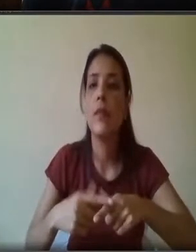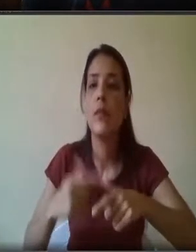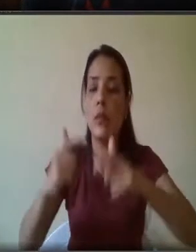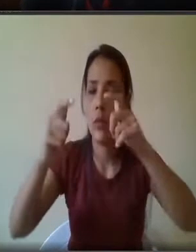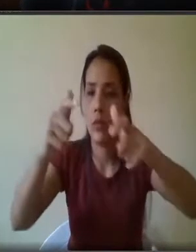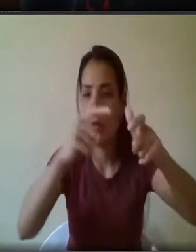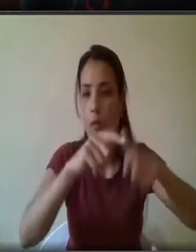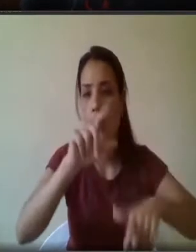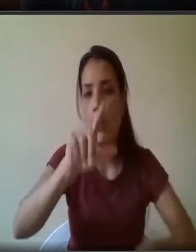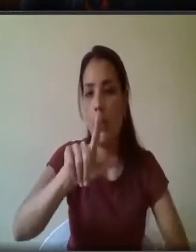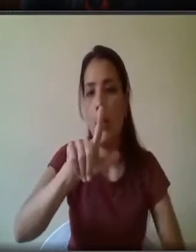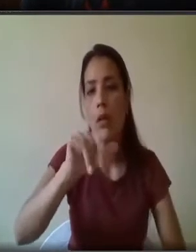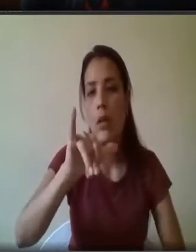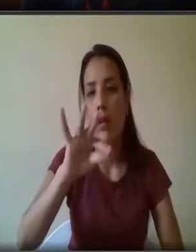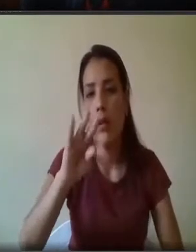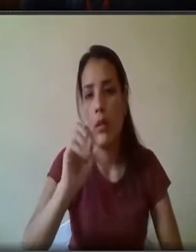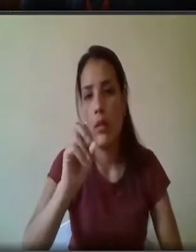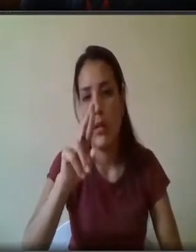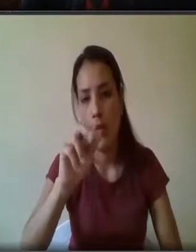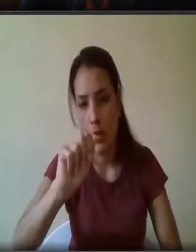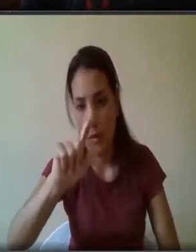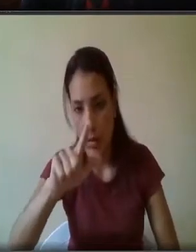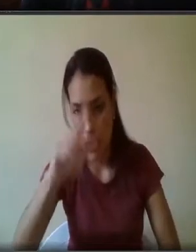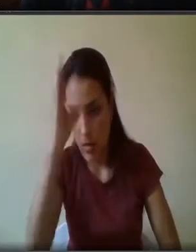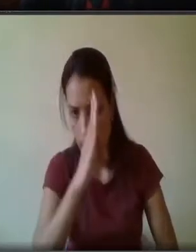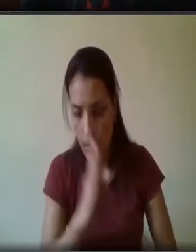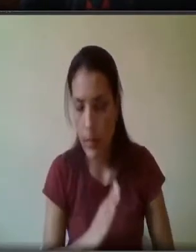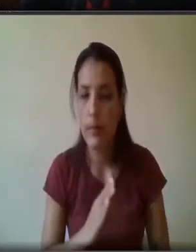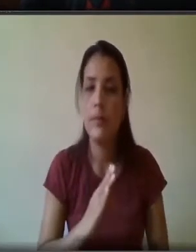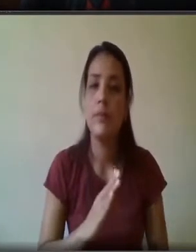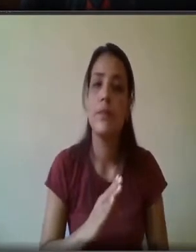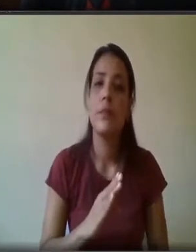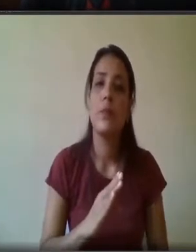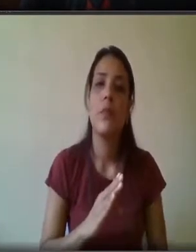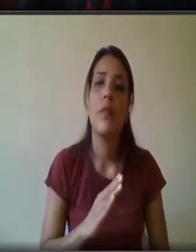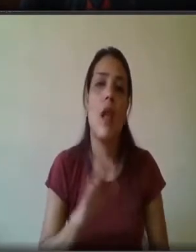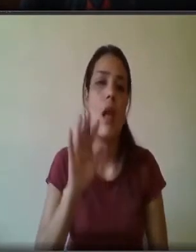brasileira, então Fernando de Noronha, Trindade,